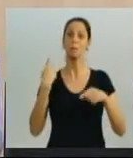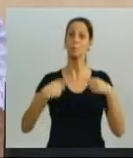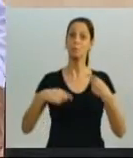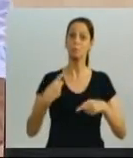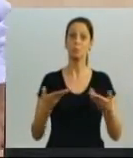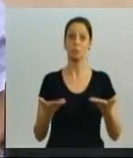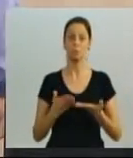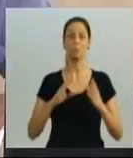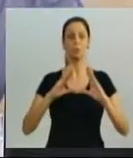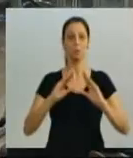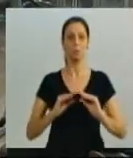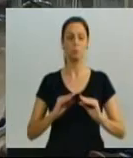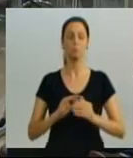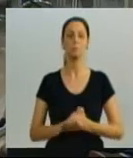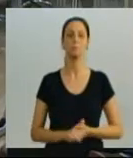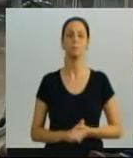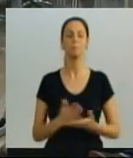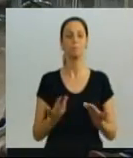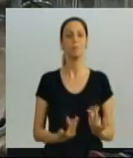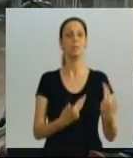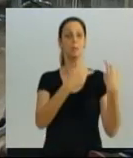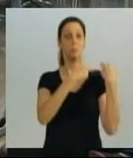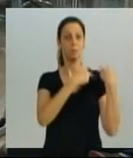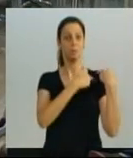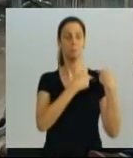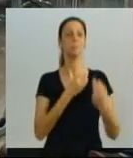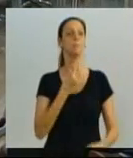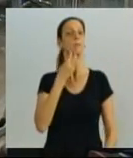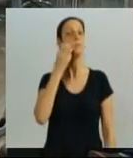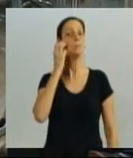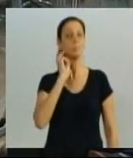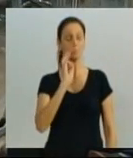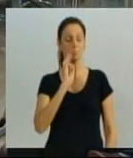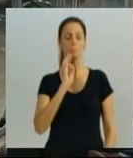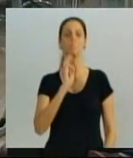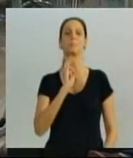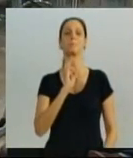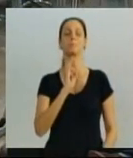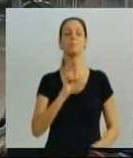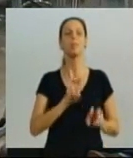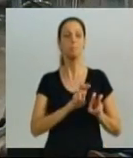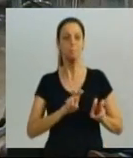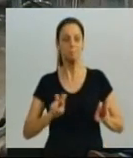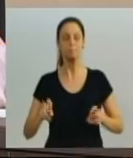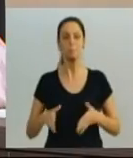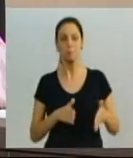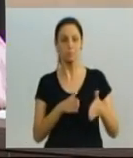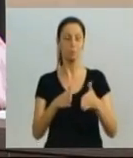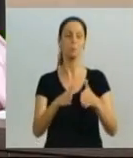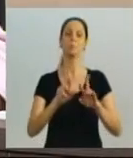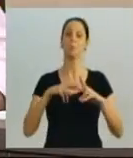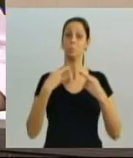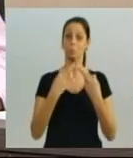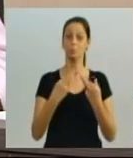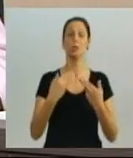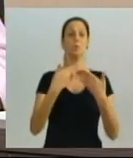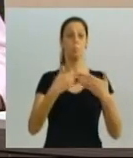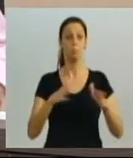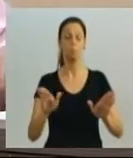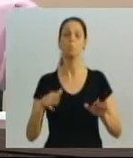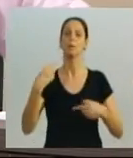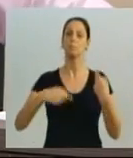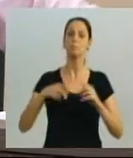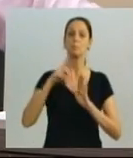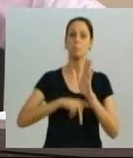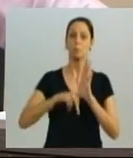noite. Então, com a palavra, o vereador Vanderlei, que preside essa importante reunião pública para discutir projetos